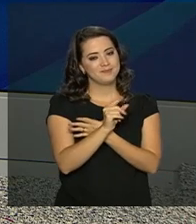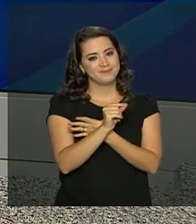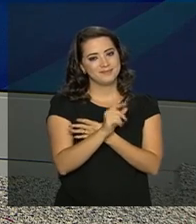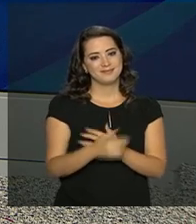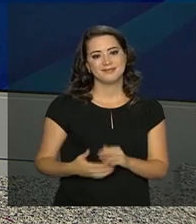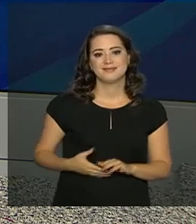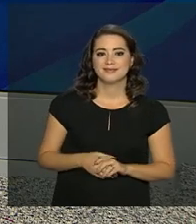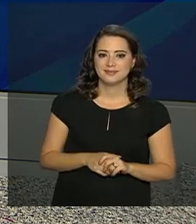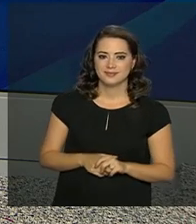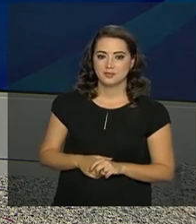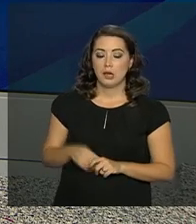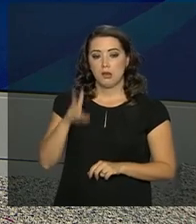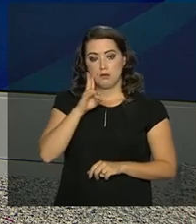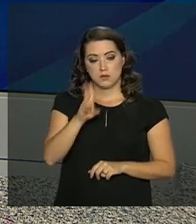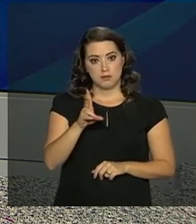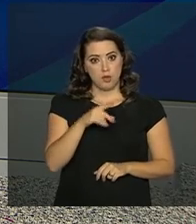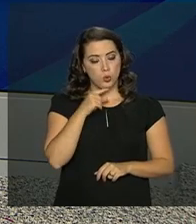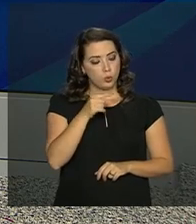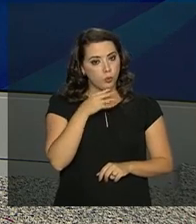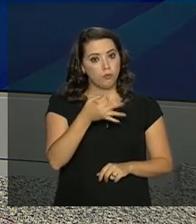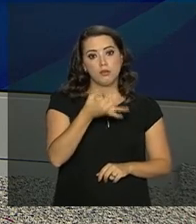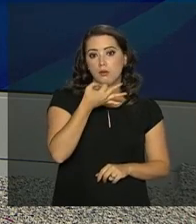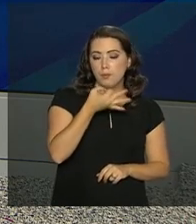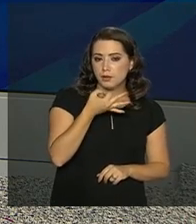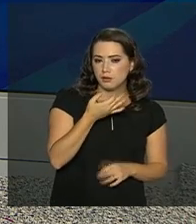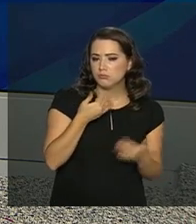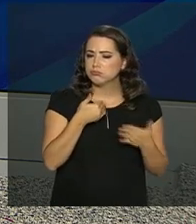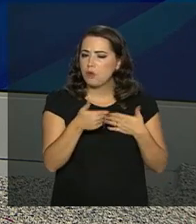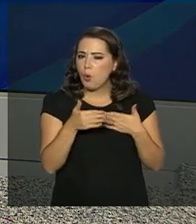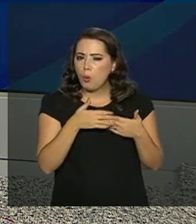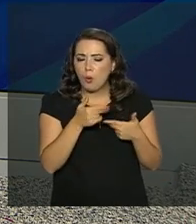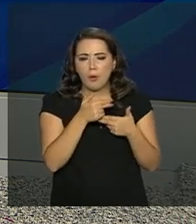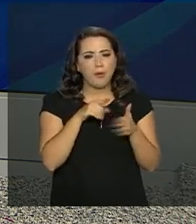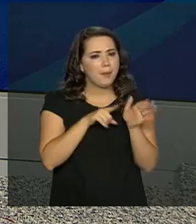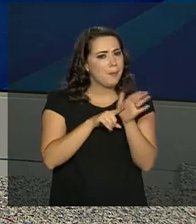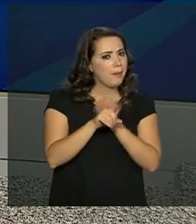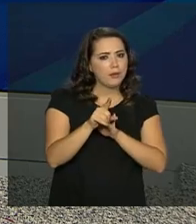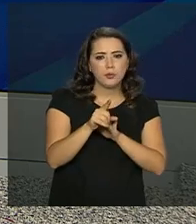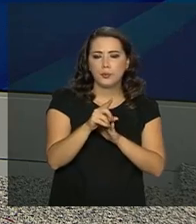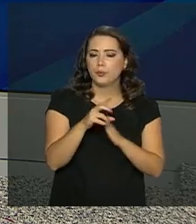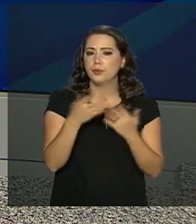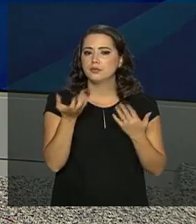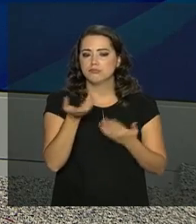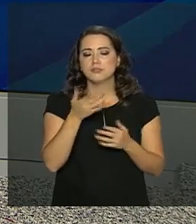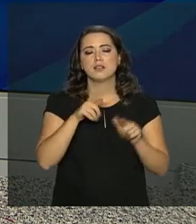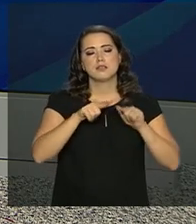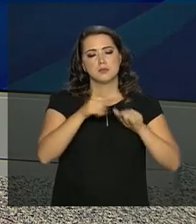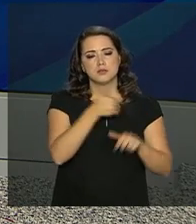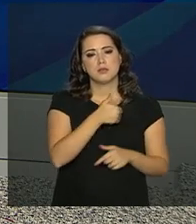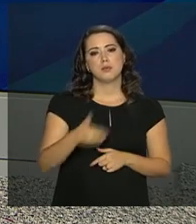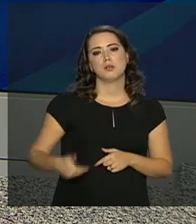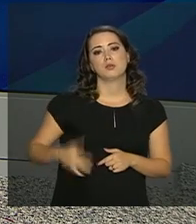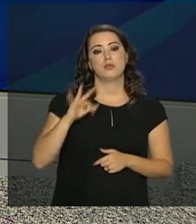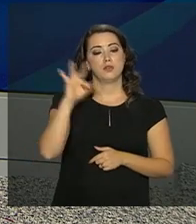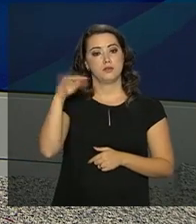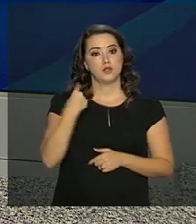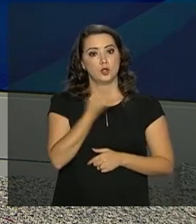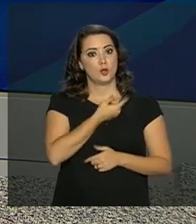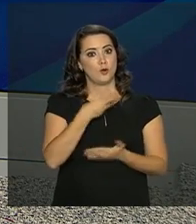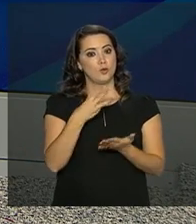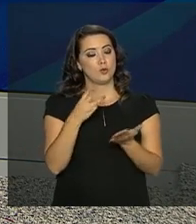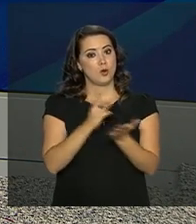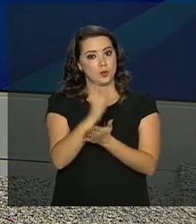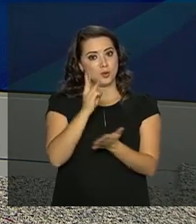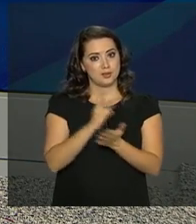perfil no twitter você pode mandar suas sugestões de reportagens e dúvidas sobre programas e ações do governo federal para o nosso bate